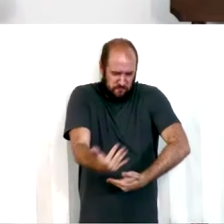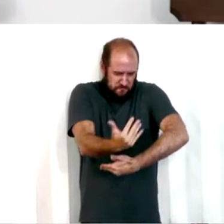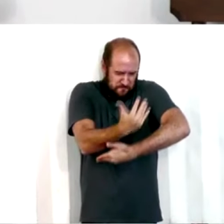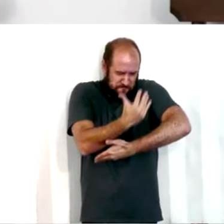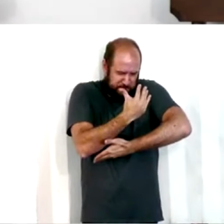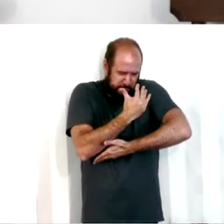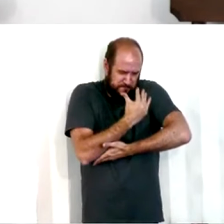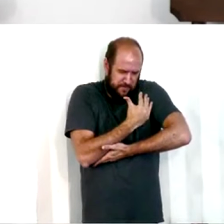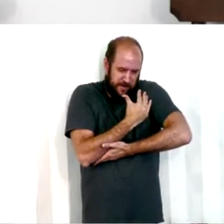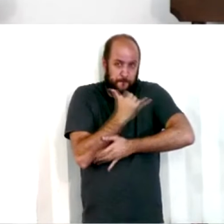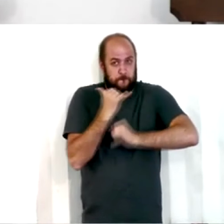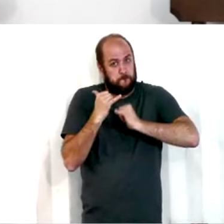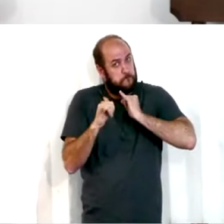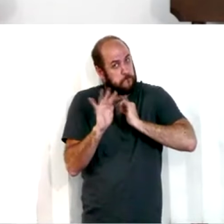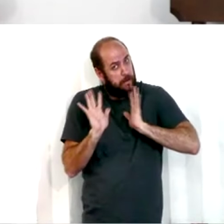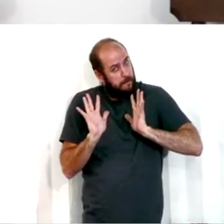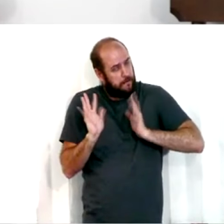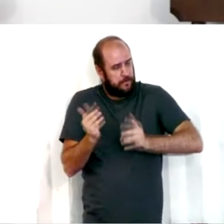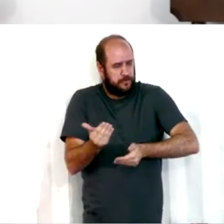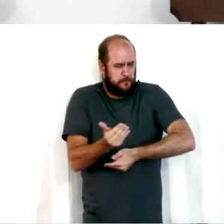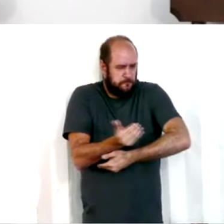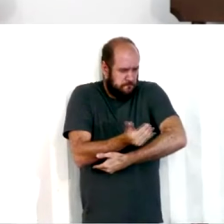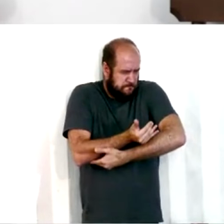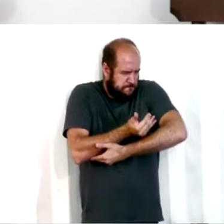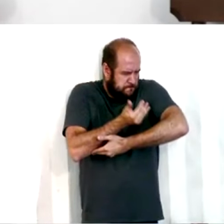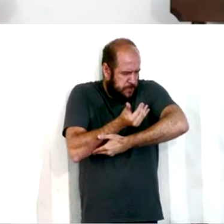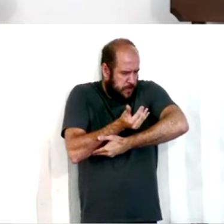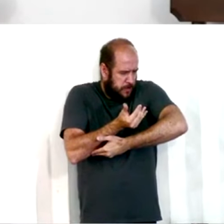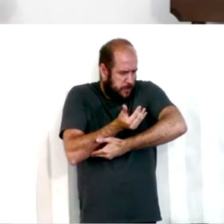braços, parece que por um instante